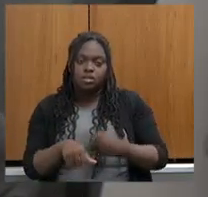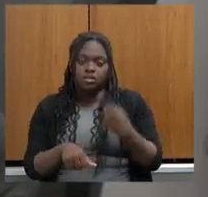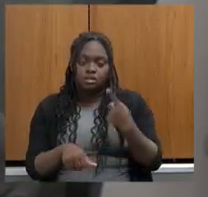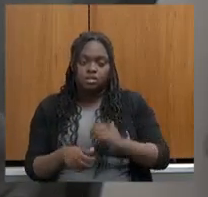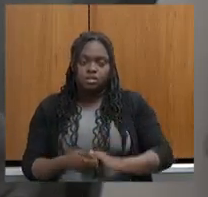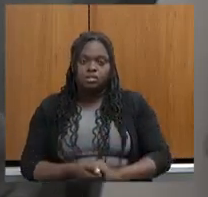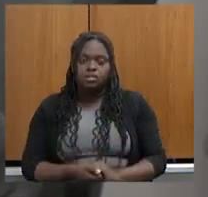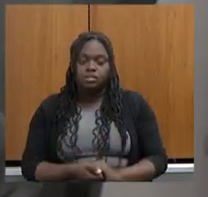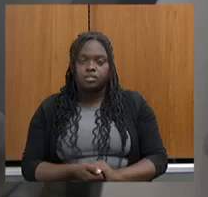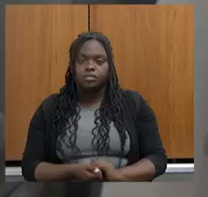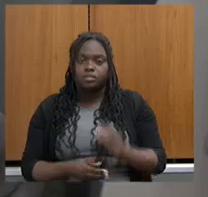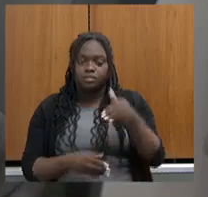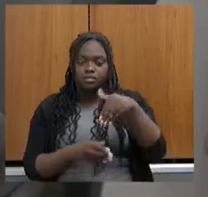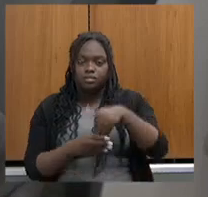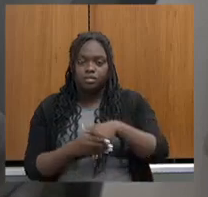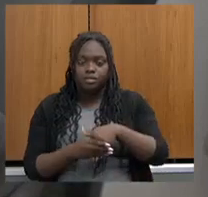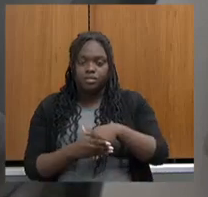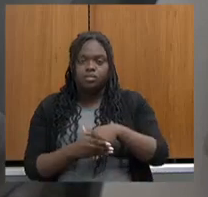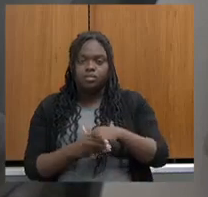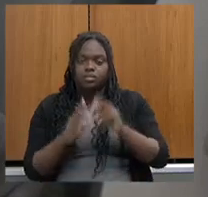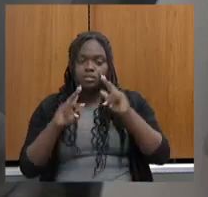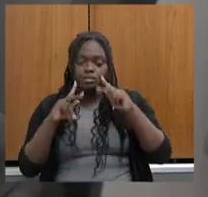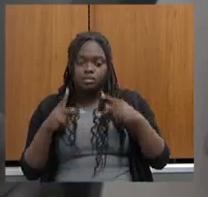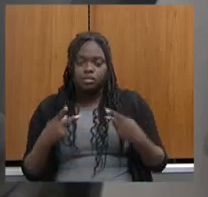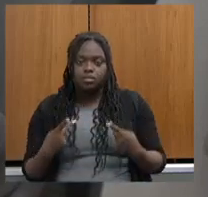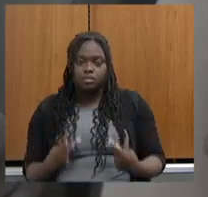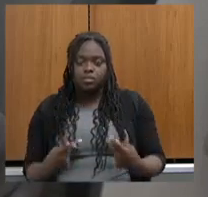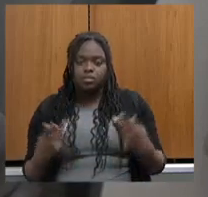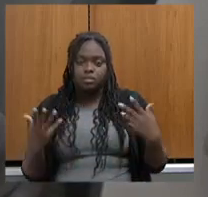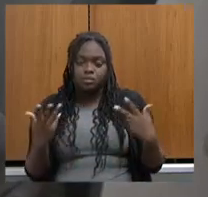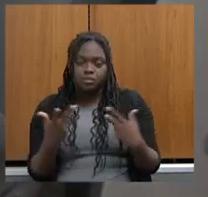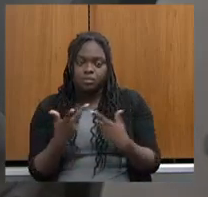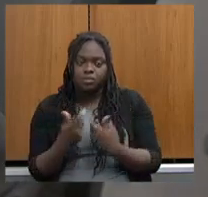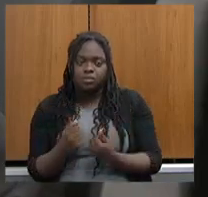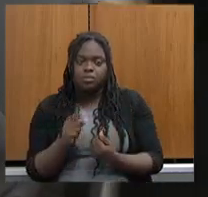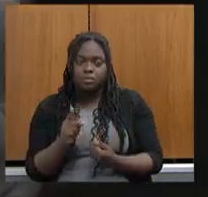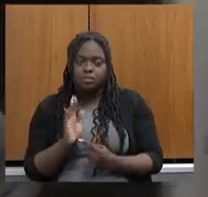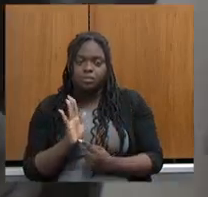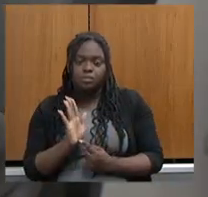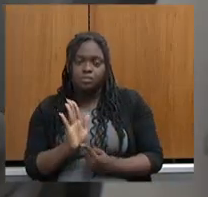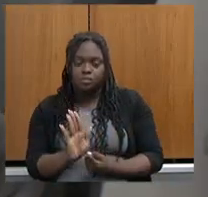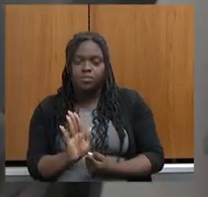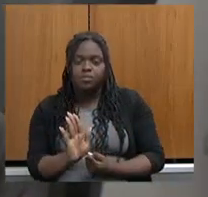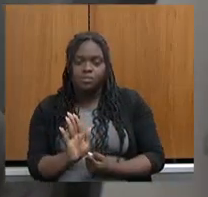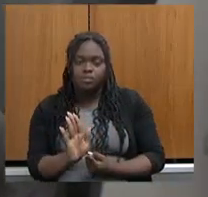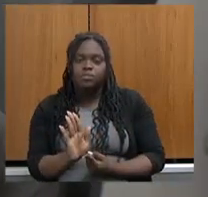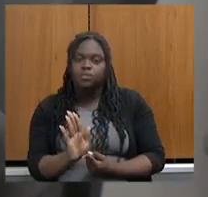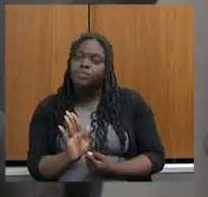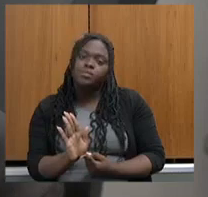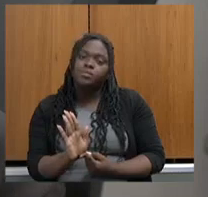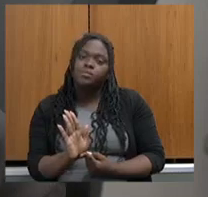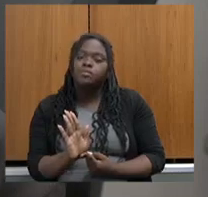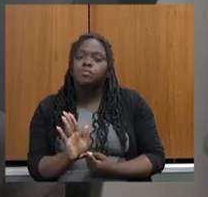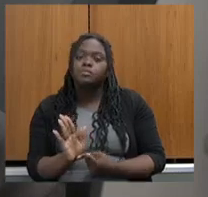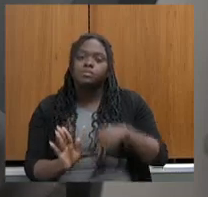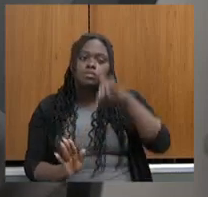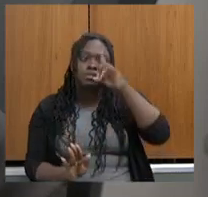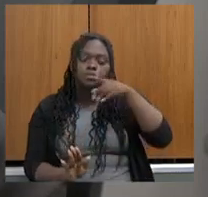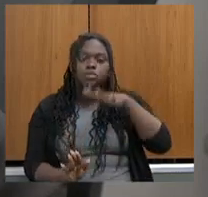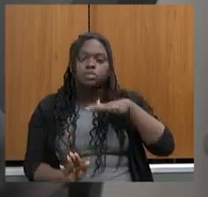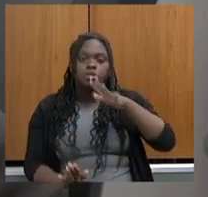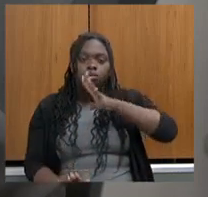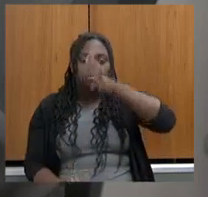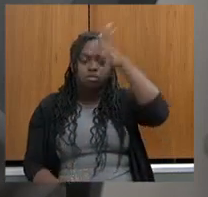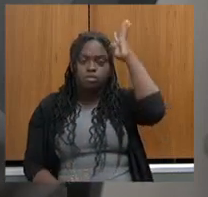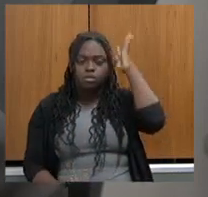do voto de congratulações e reconhecimento Pelo belíssimo trabalho que o senhor prestou e vem prestando a frente do comando geral do corpo de